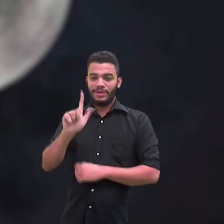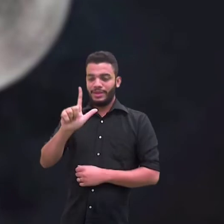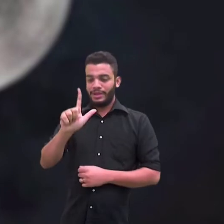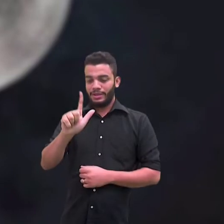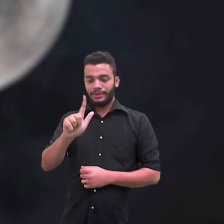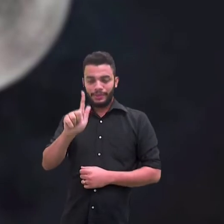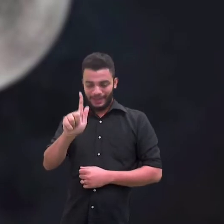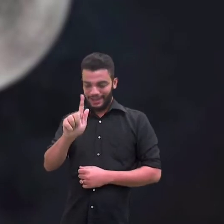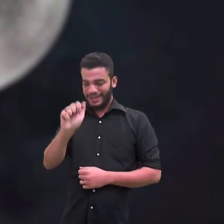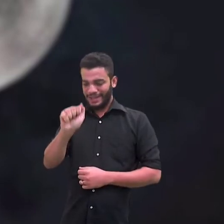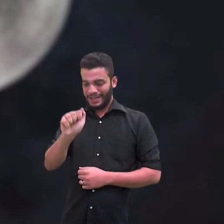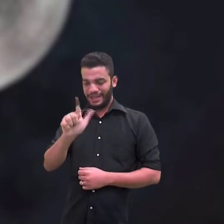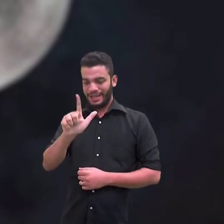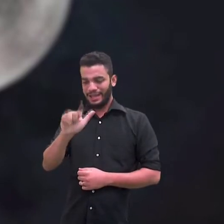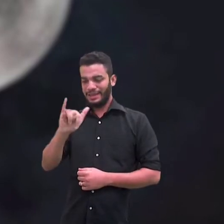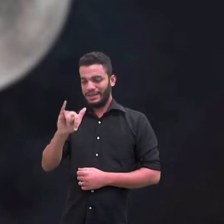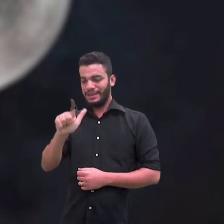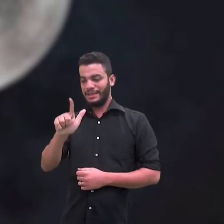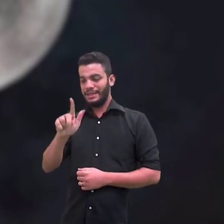Uma delas é a Io,